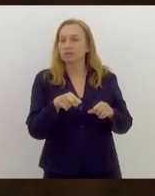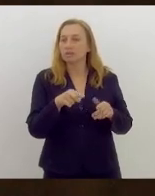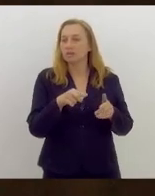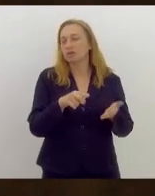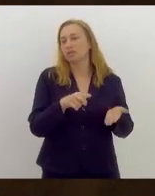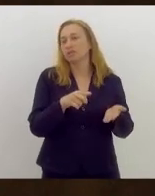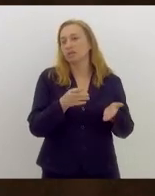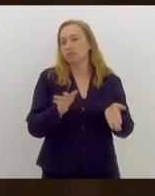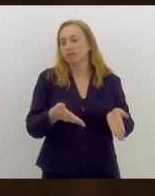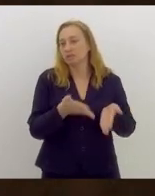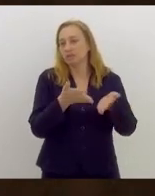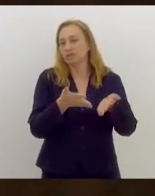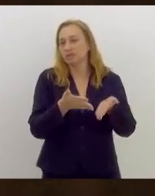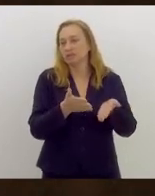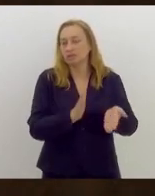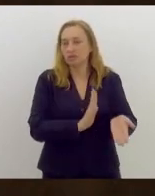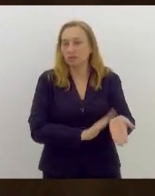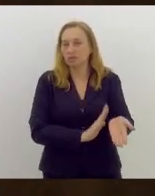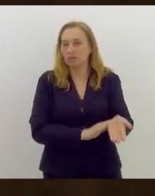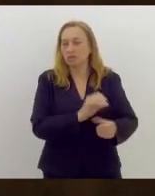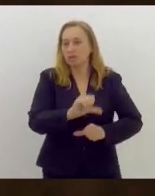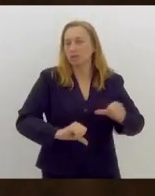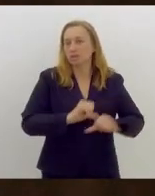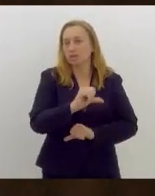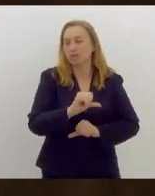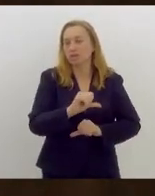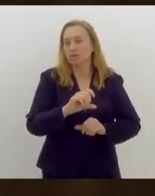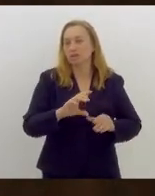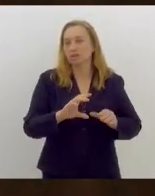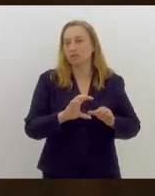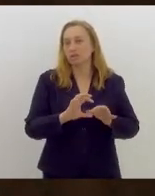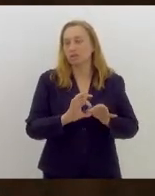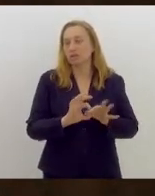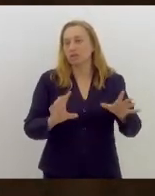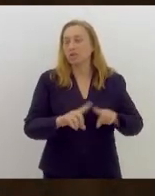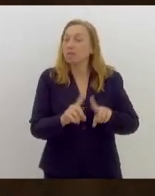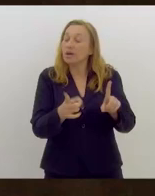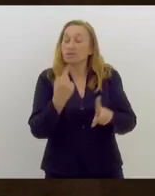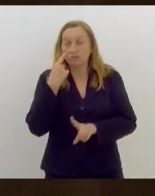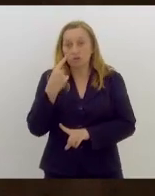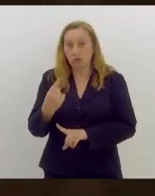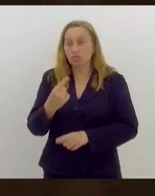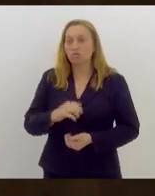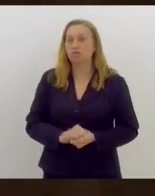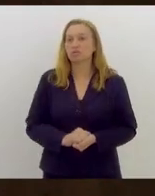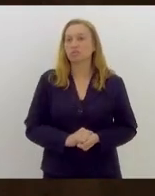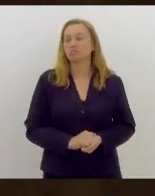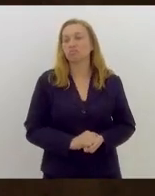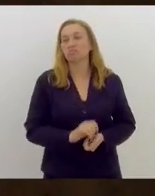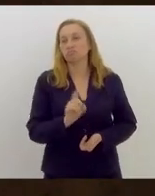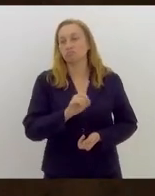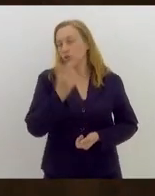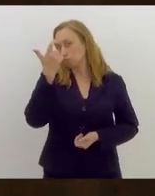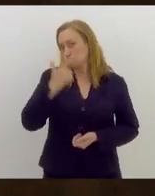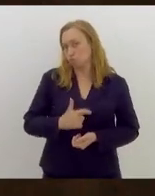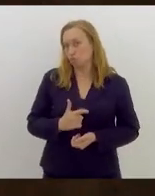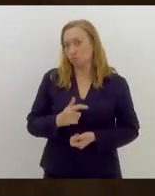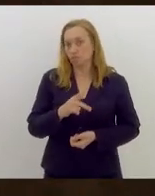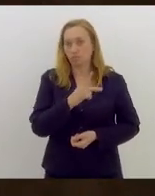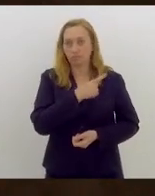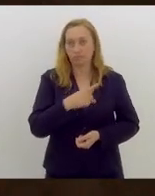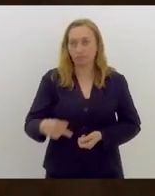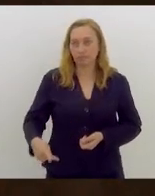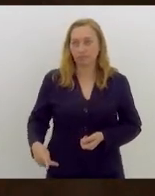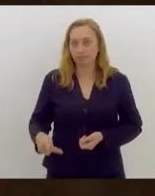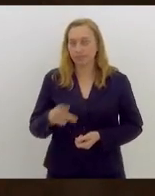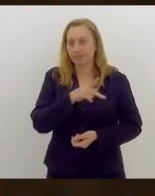ter se transformado em autorizativo Mas visto que não sou o presidente